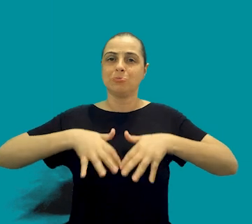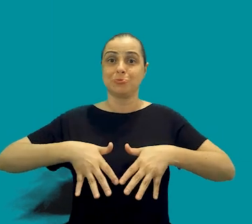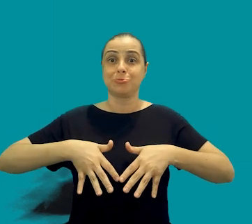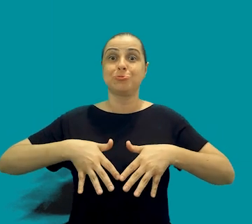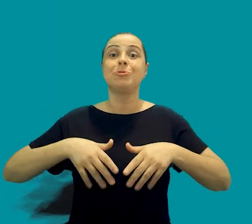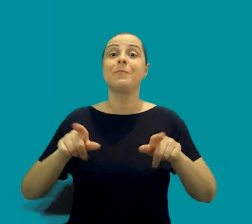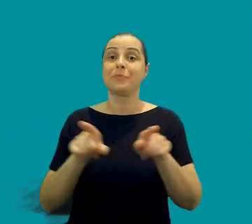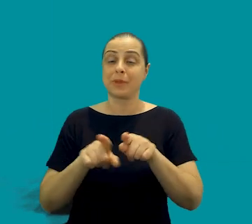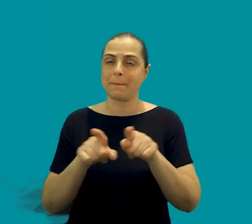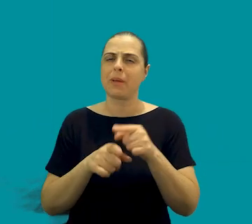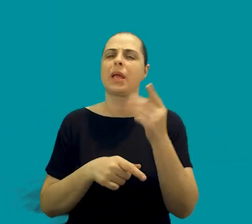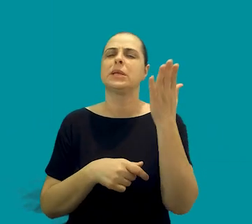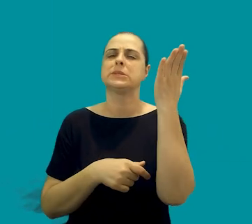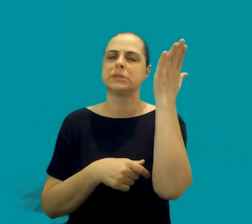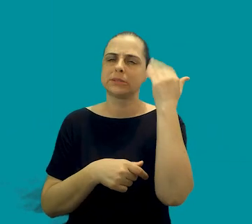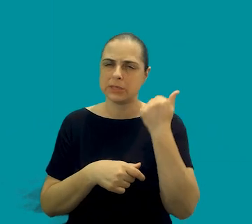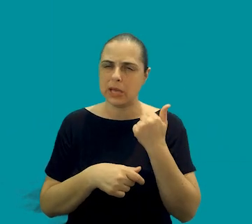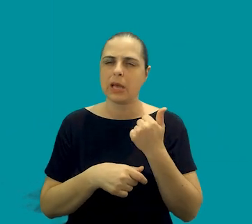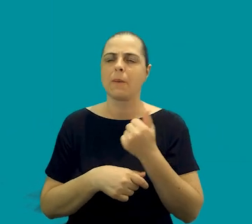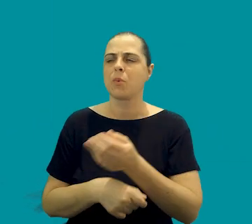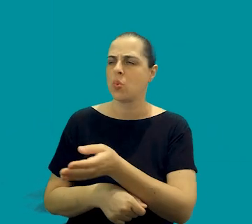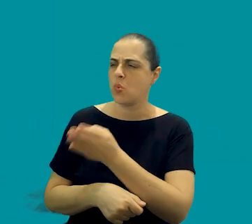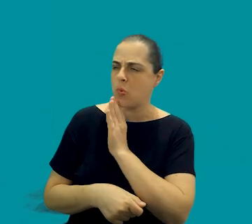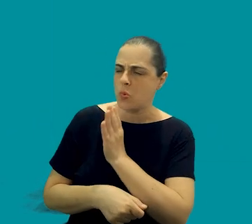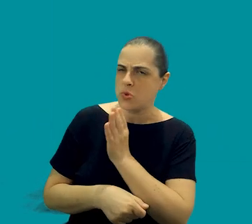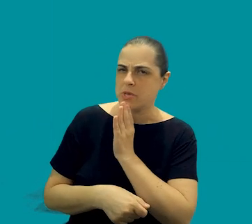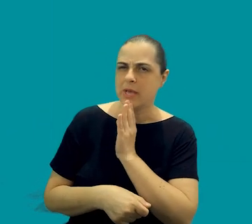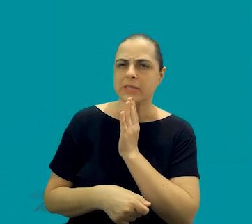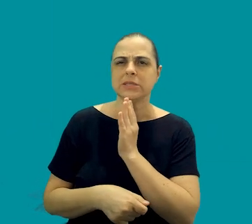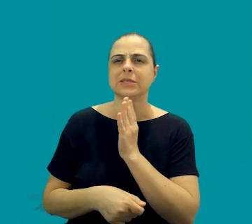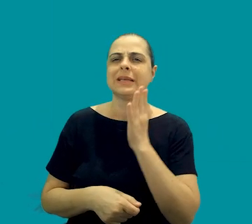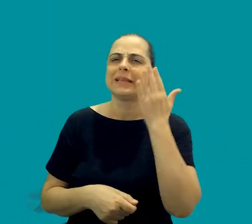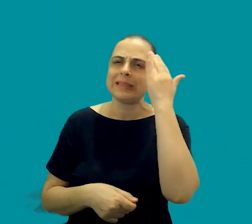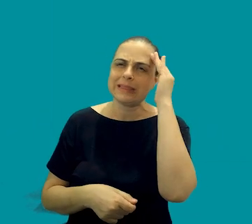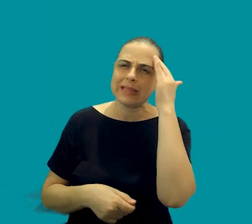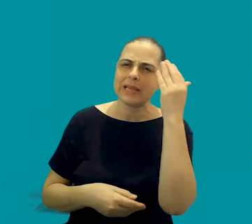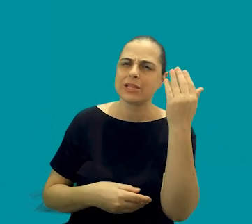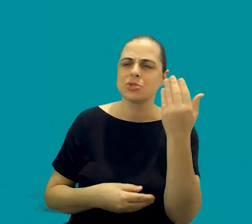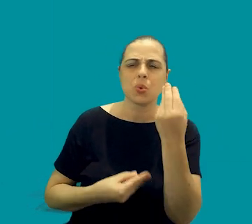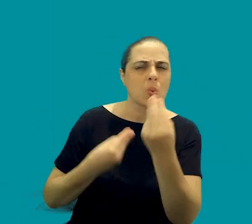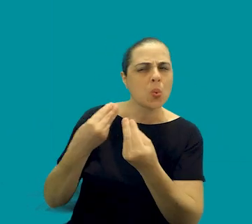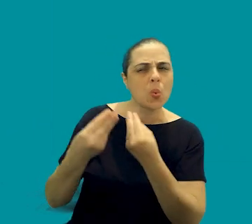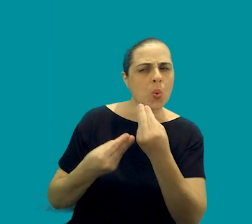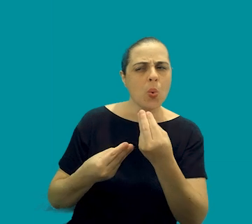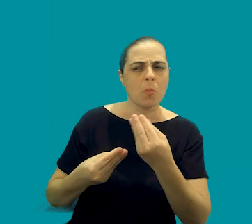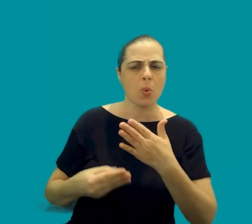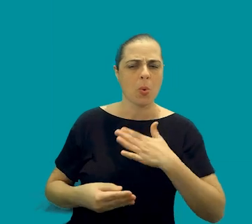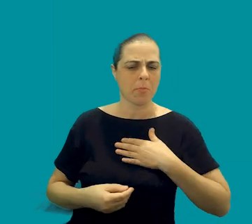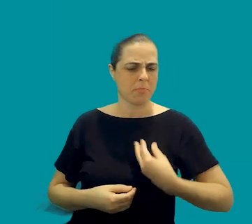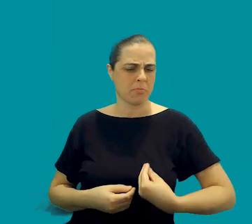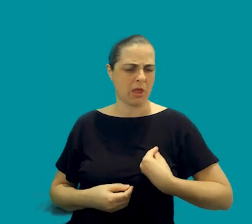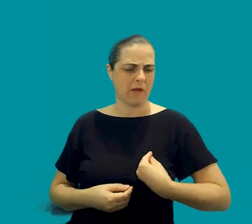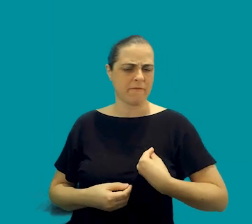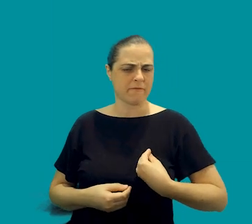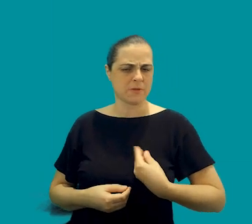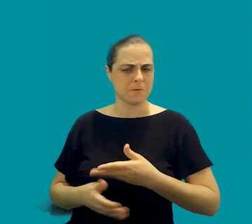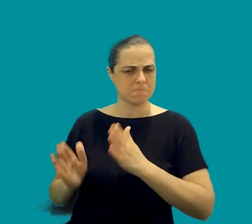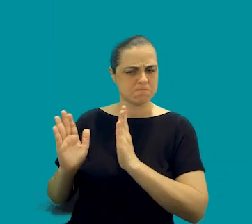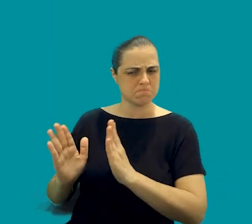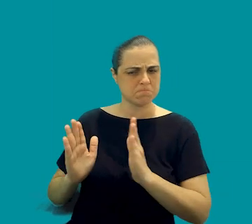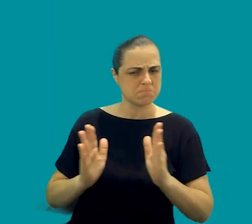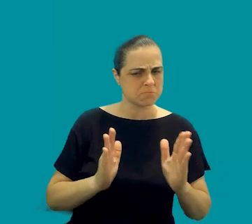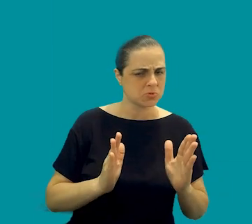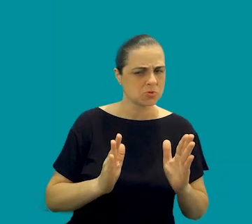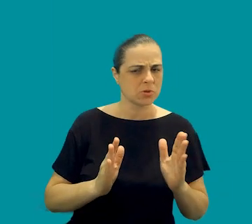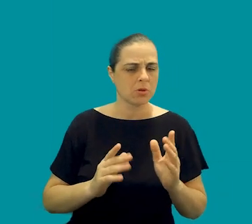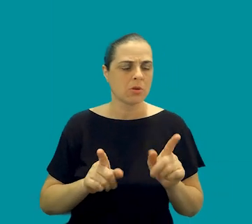inclusive, né, Deia, do próprio processo, de querer conhecer, entender por que eles estão acolhidos, qual que é o processo deles, que dados e que